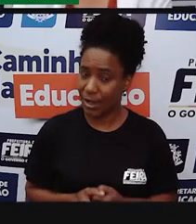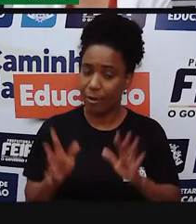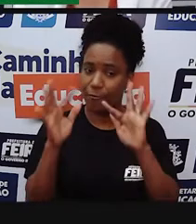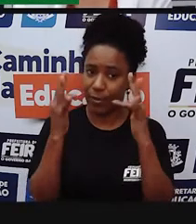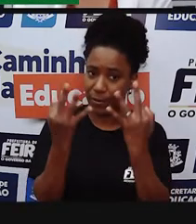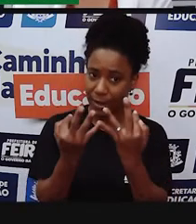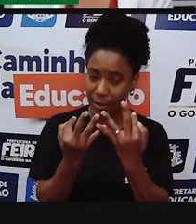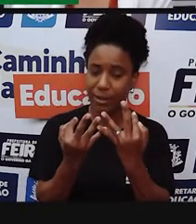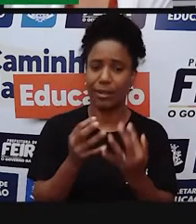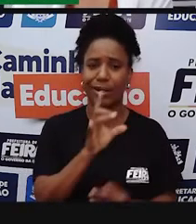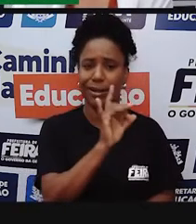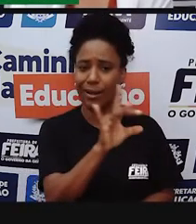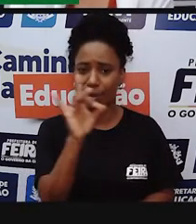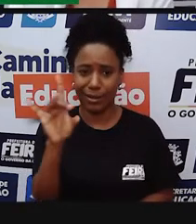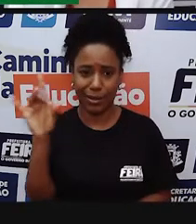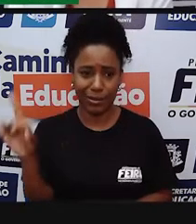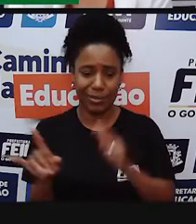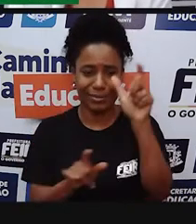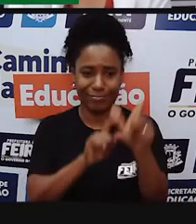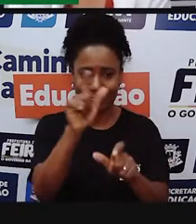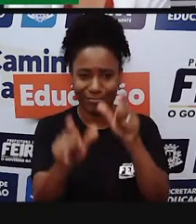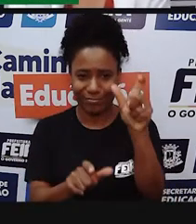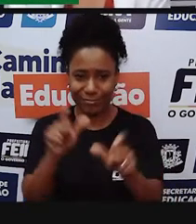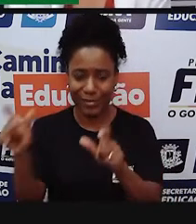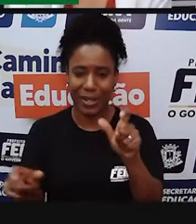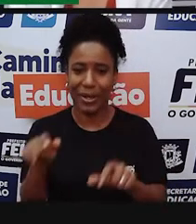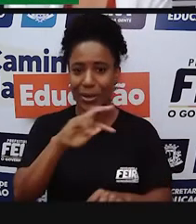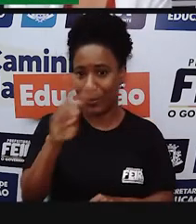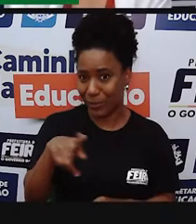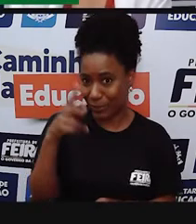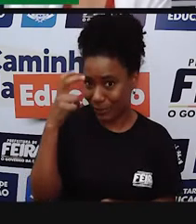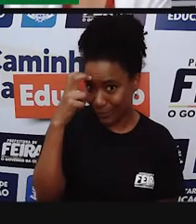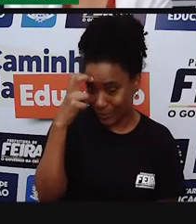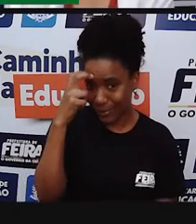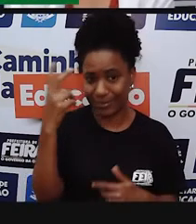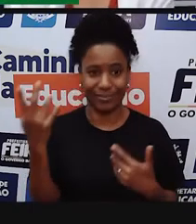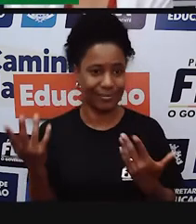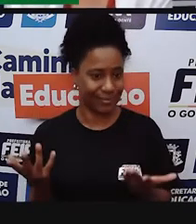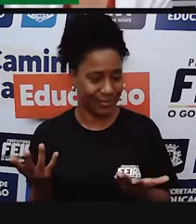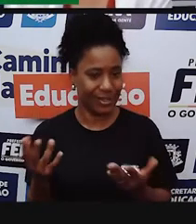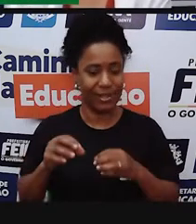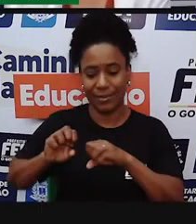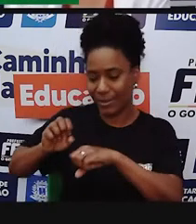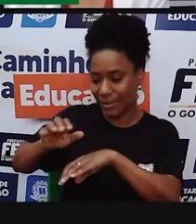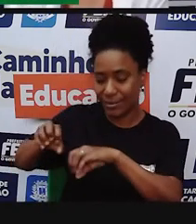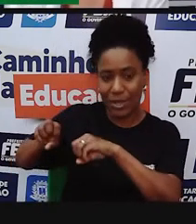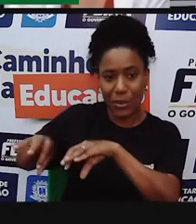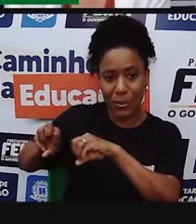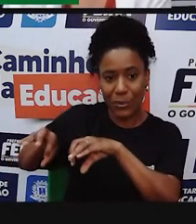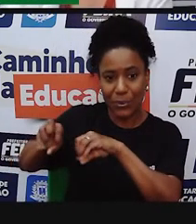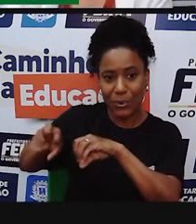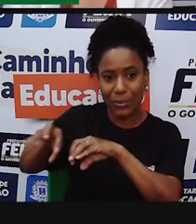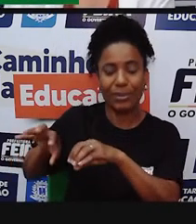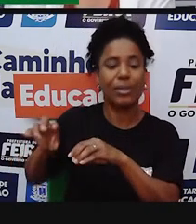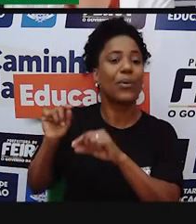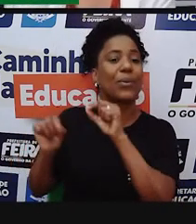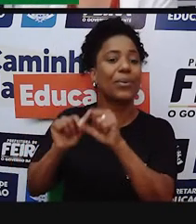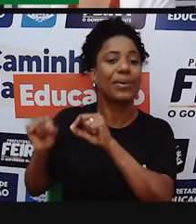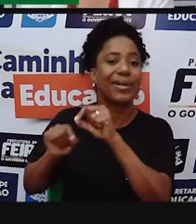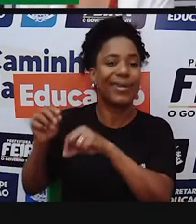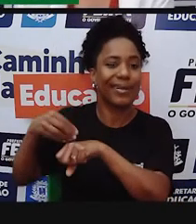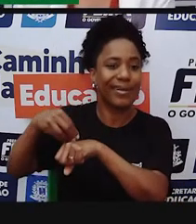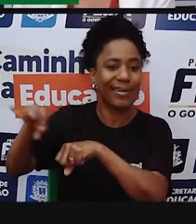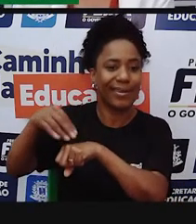particularidades a cultura as diferenças na criação dos filhos a